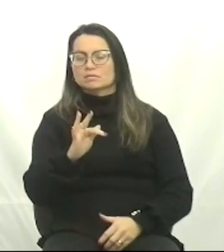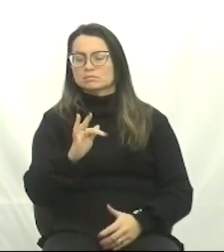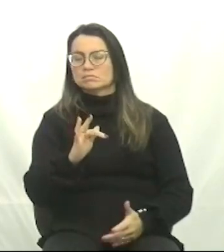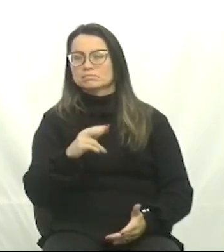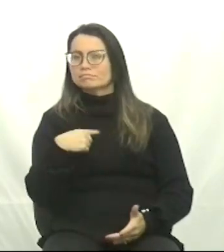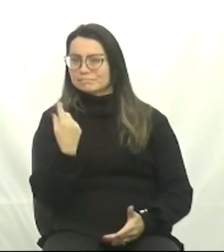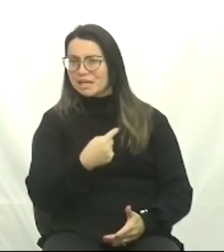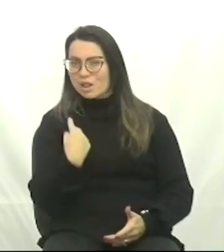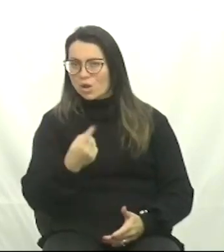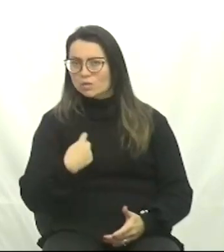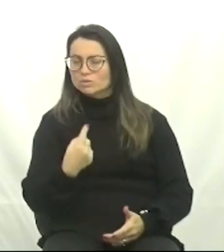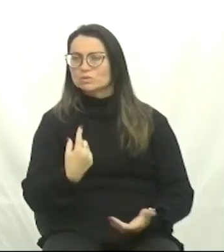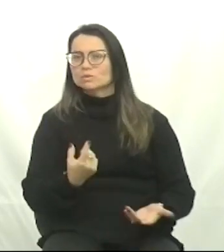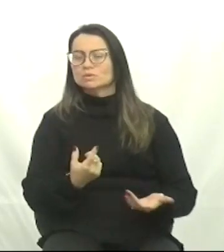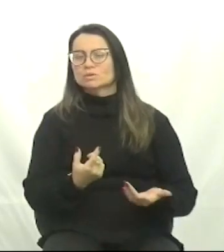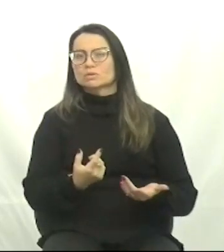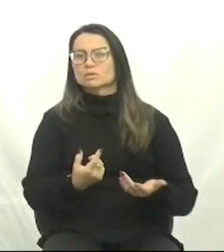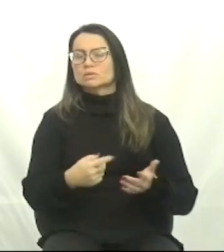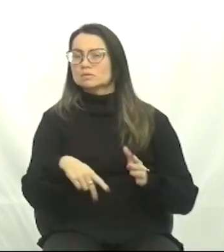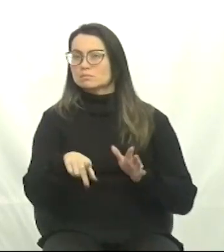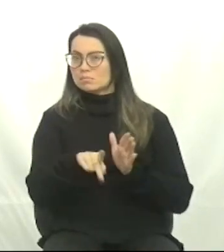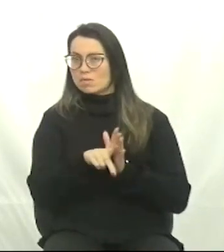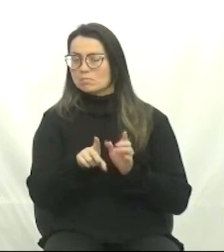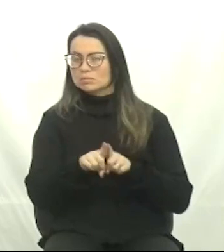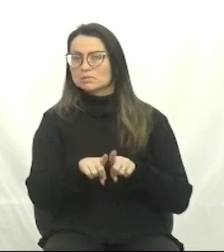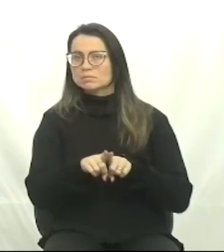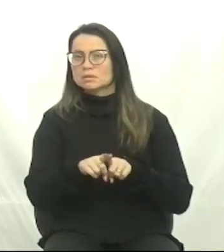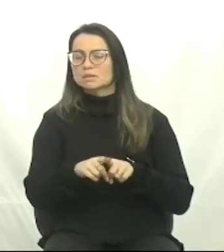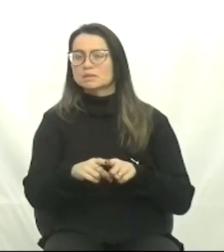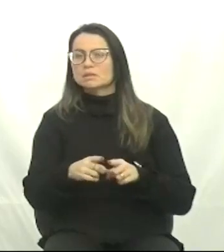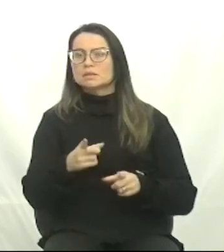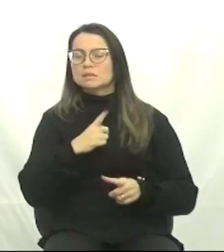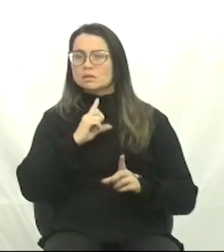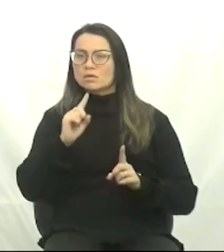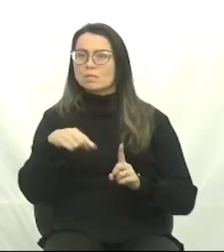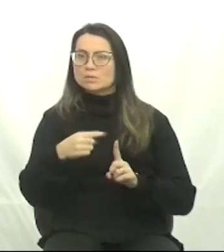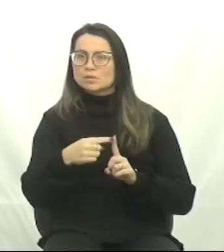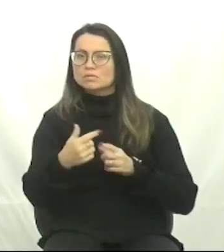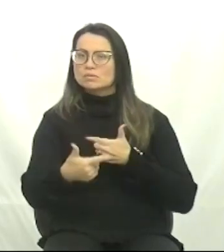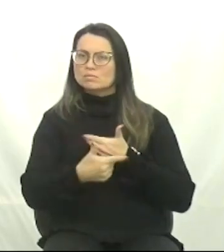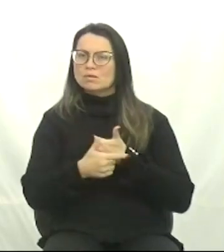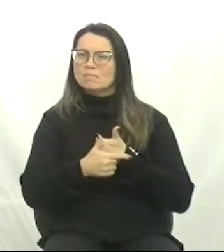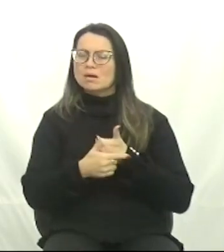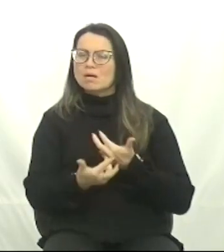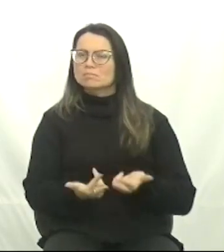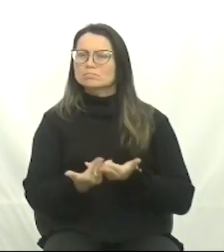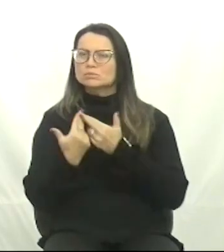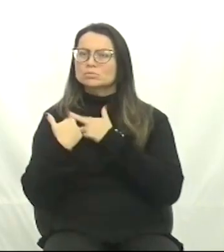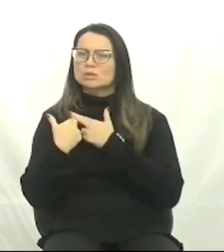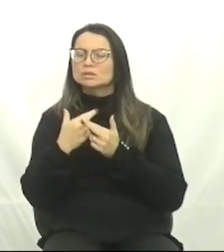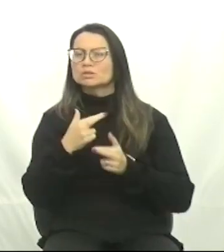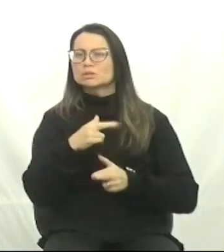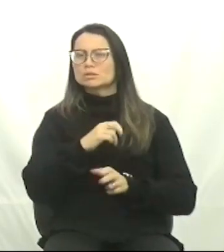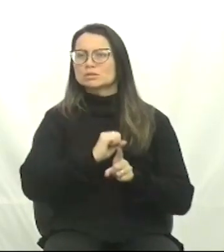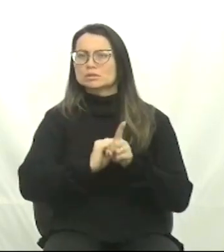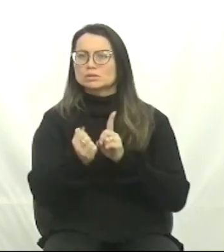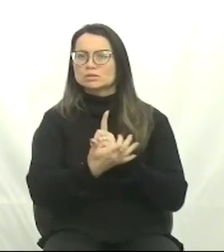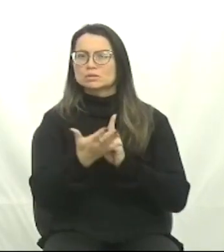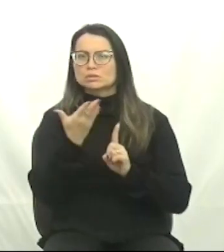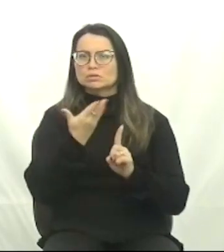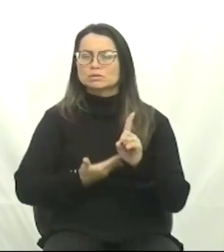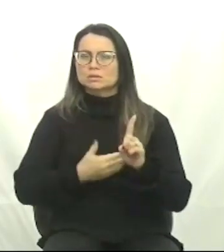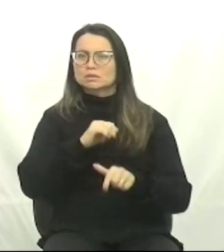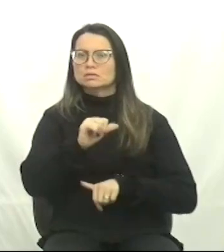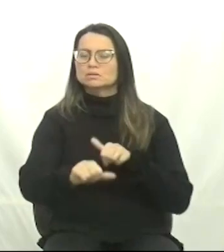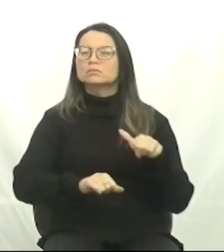com as universidades comunitárias, tenham e cumpram esse papel de transformar a sociedade de maneira regional, estadual e até